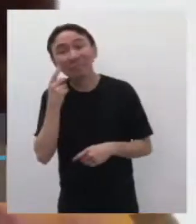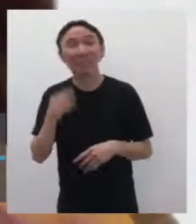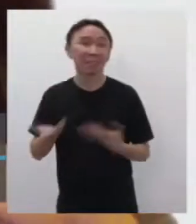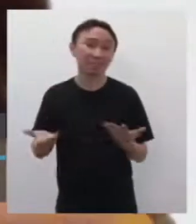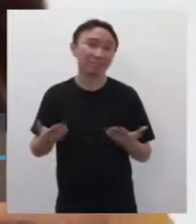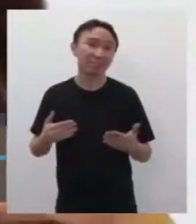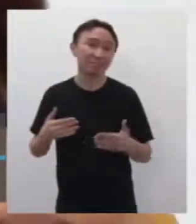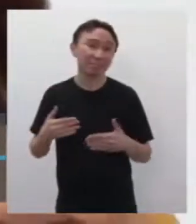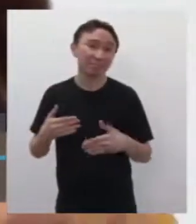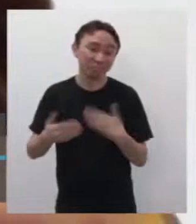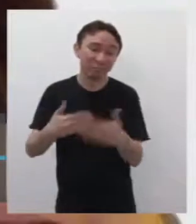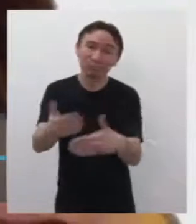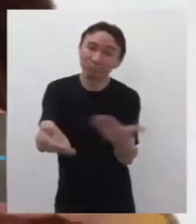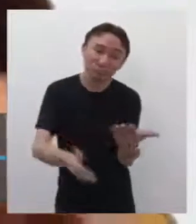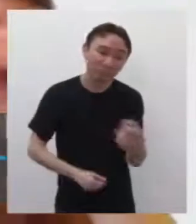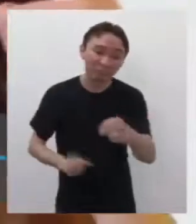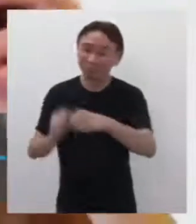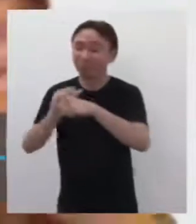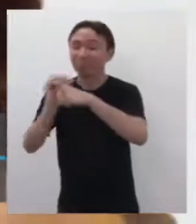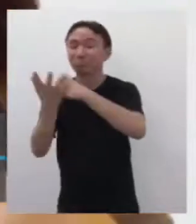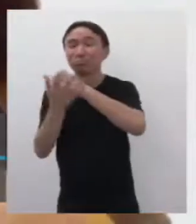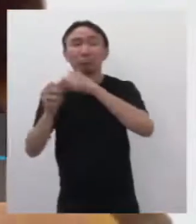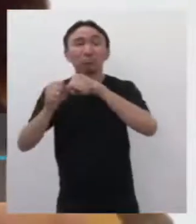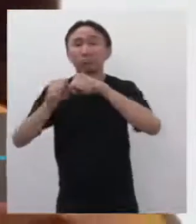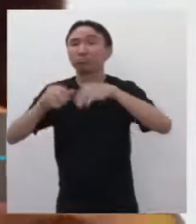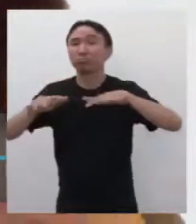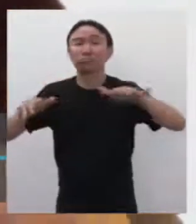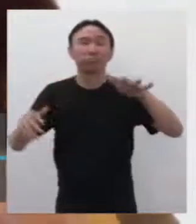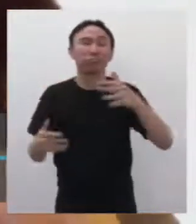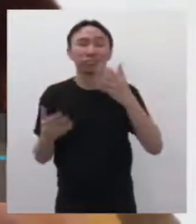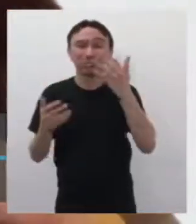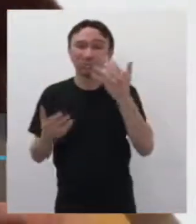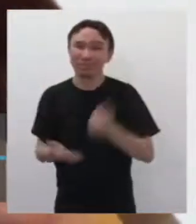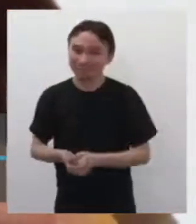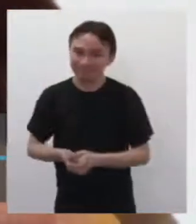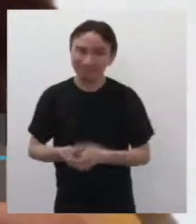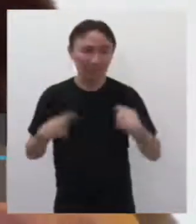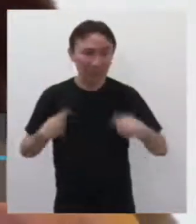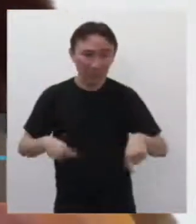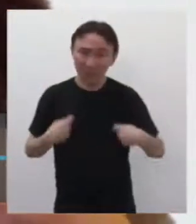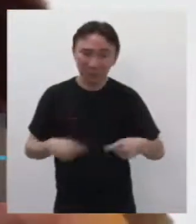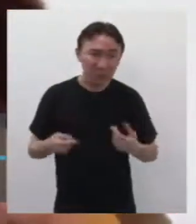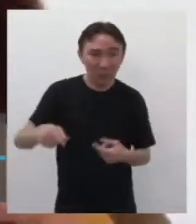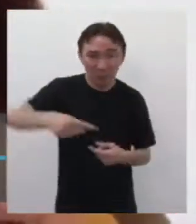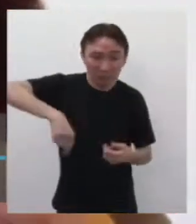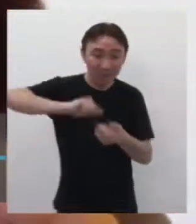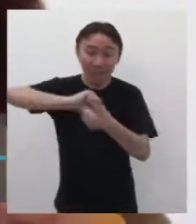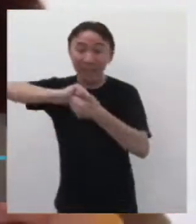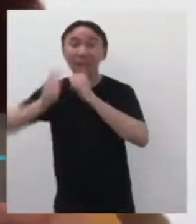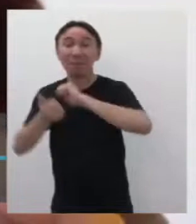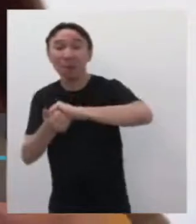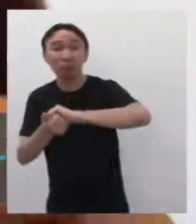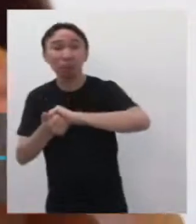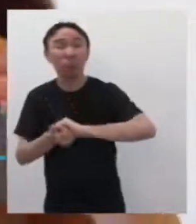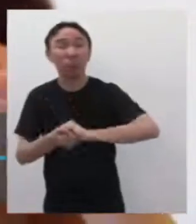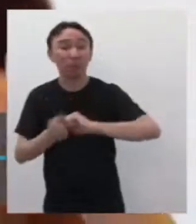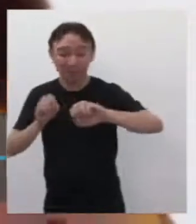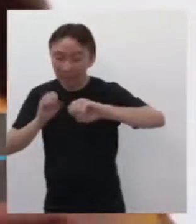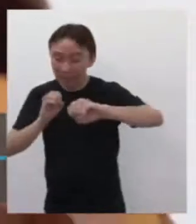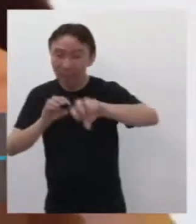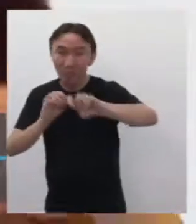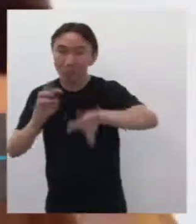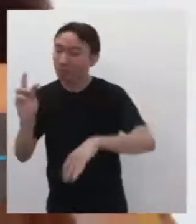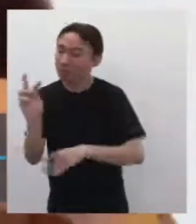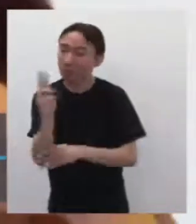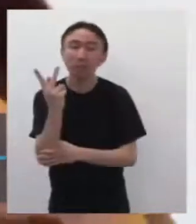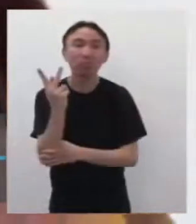falei, veio a pandemia e a necessidade da gente se adaptar ao ensino híbrido. E aí, eu acho que um recurso que estava disponível como